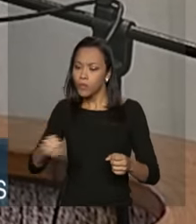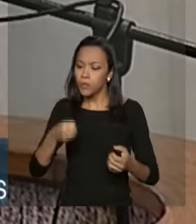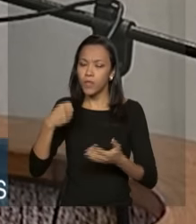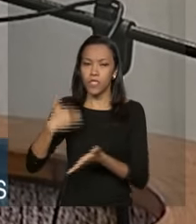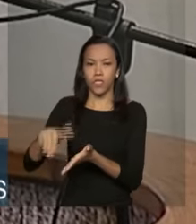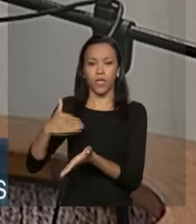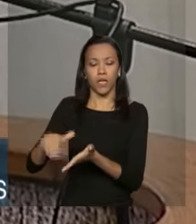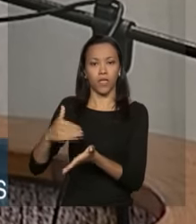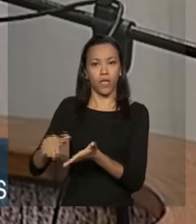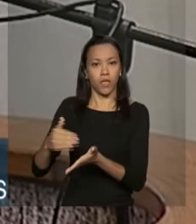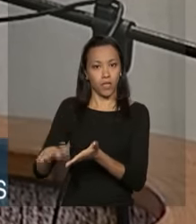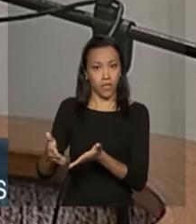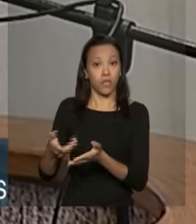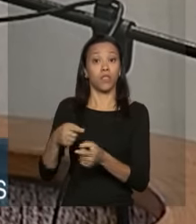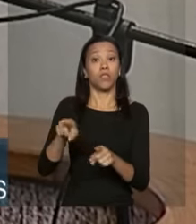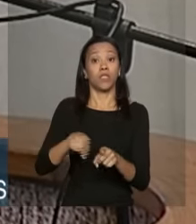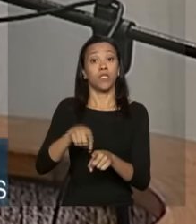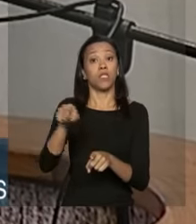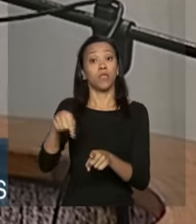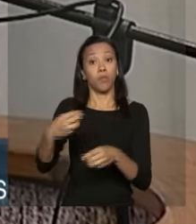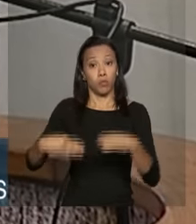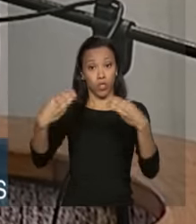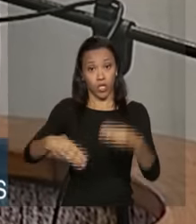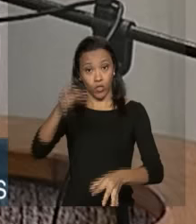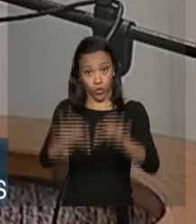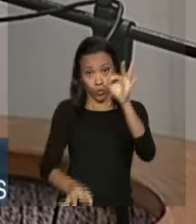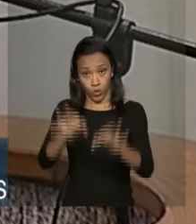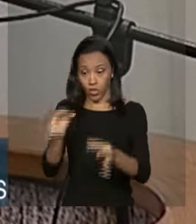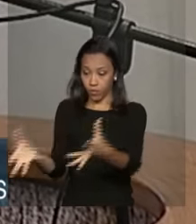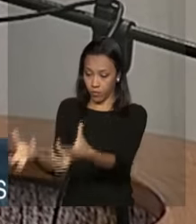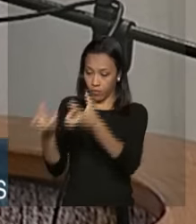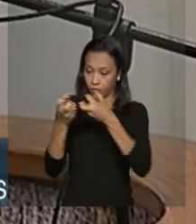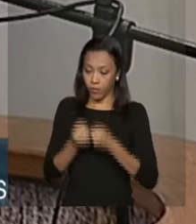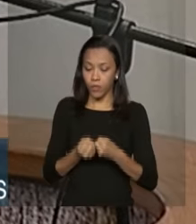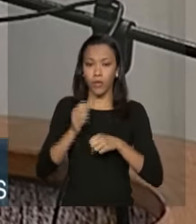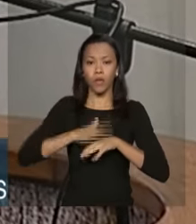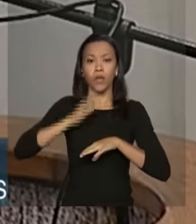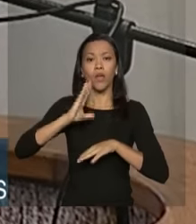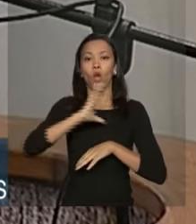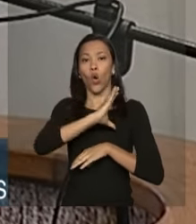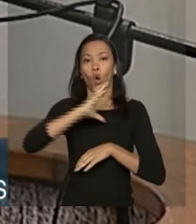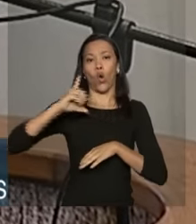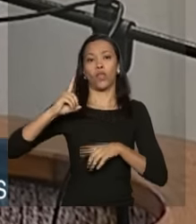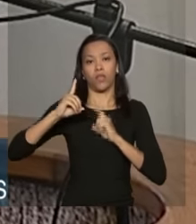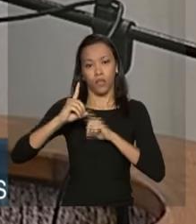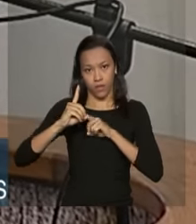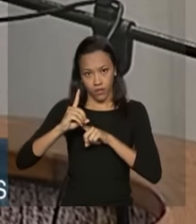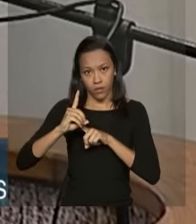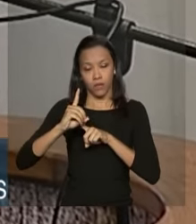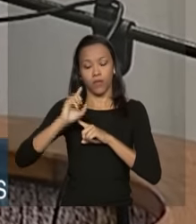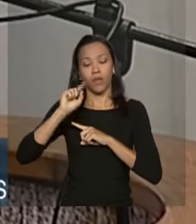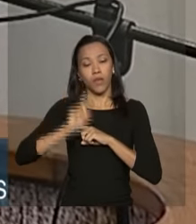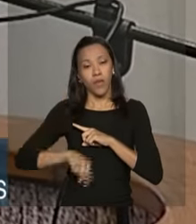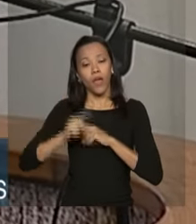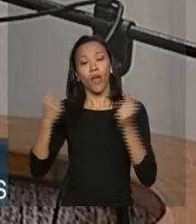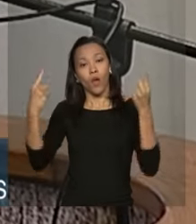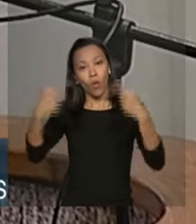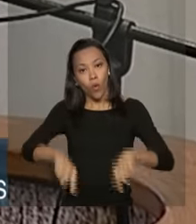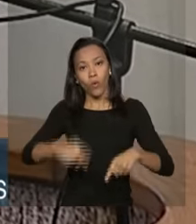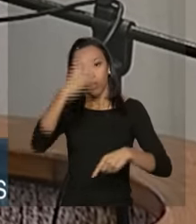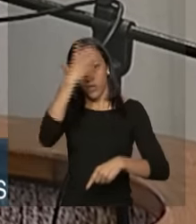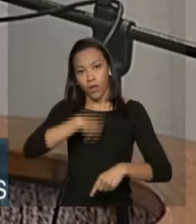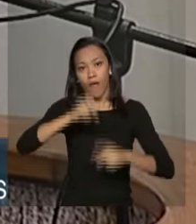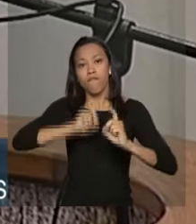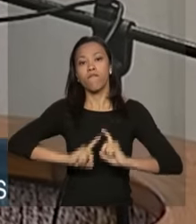Justiça do ministério de Justiça através da coordenação de enfrentamento ao tráfico de pessoas em parceria com